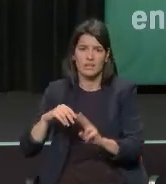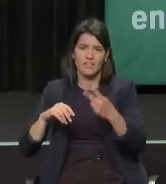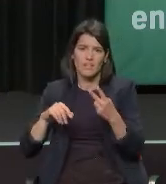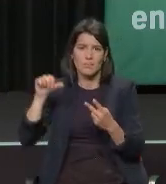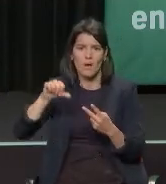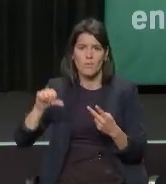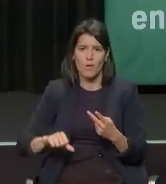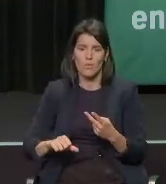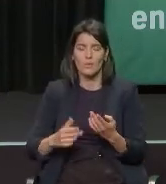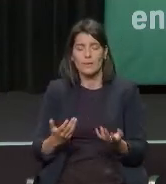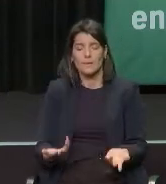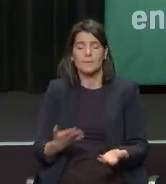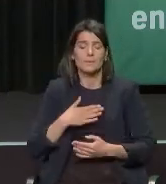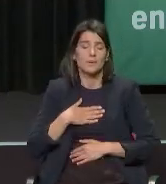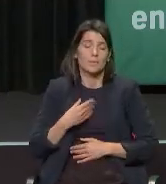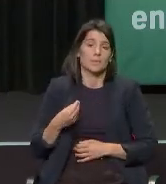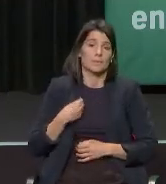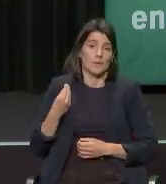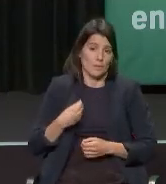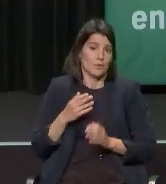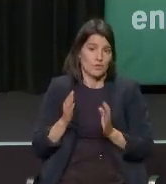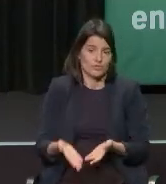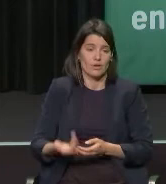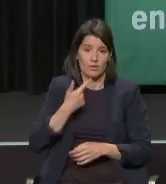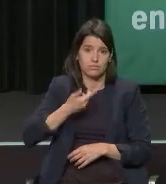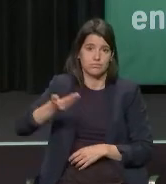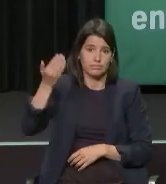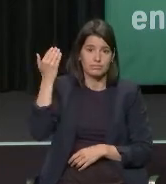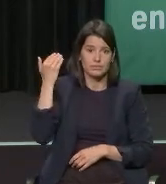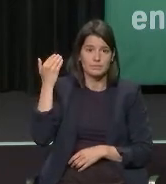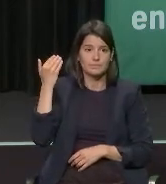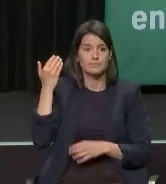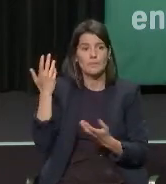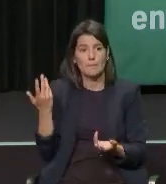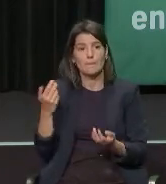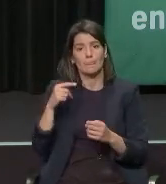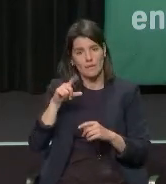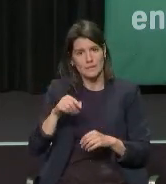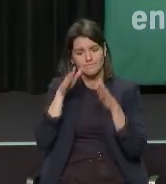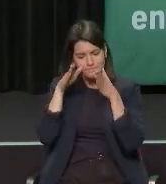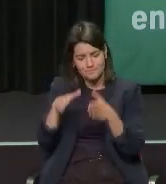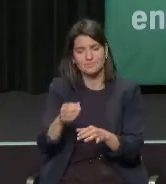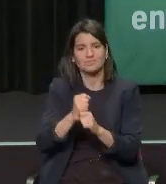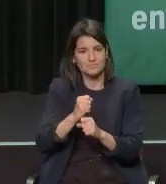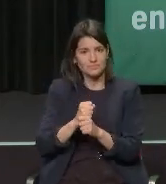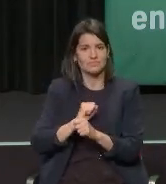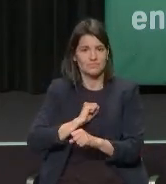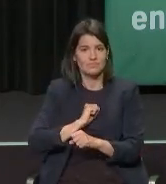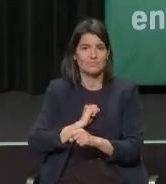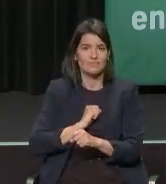para mim preocupação já antiga, objeto de trabalho